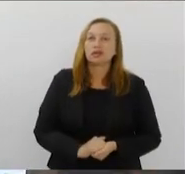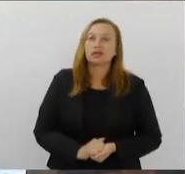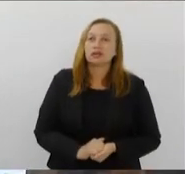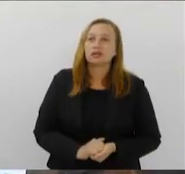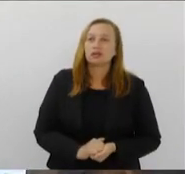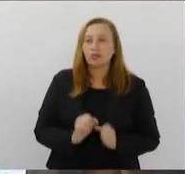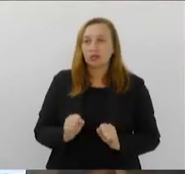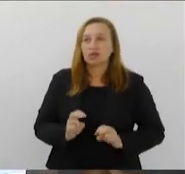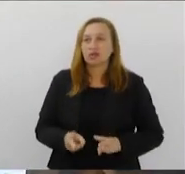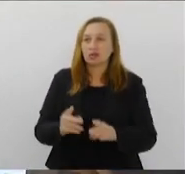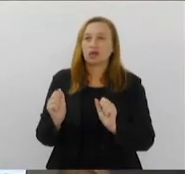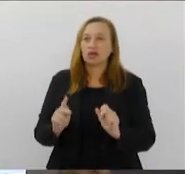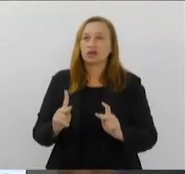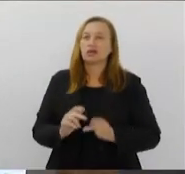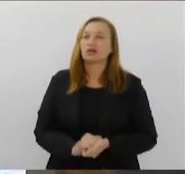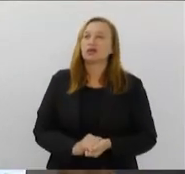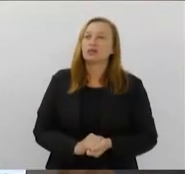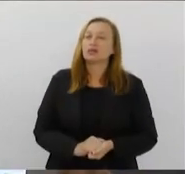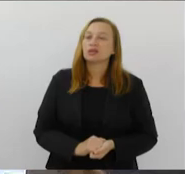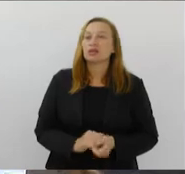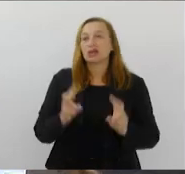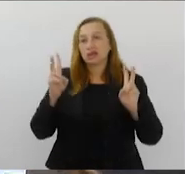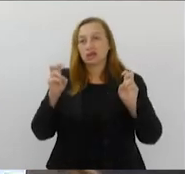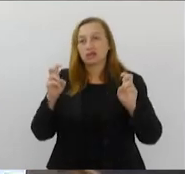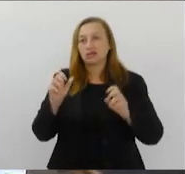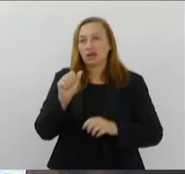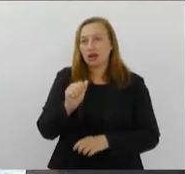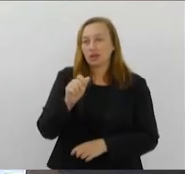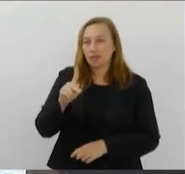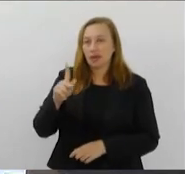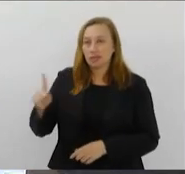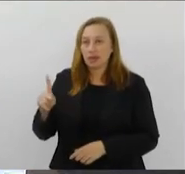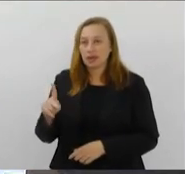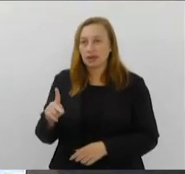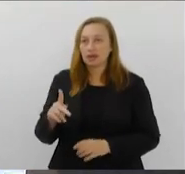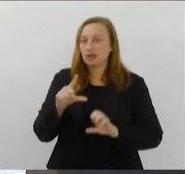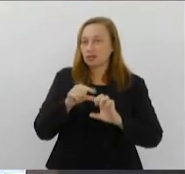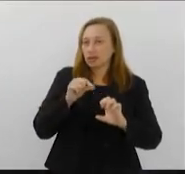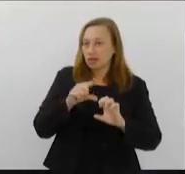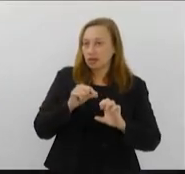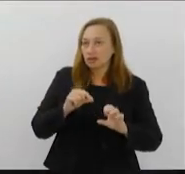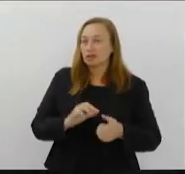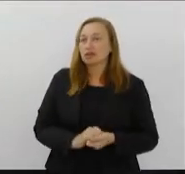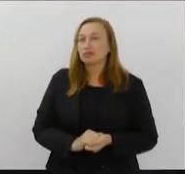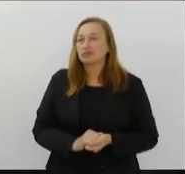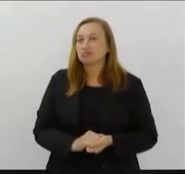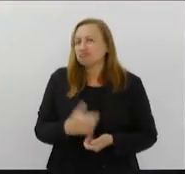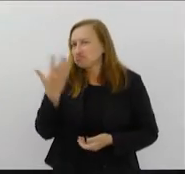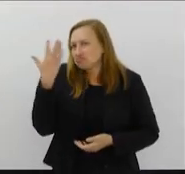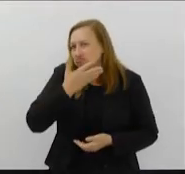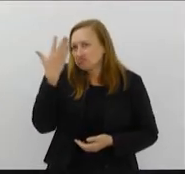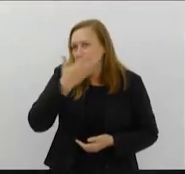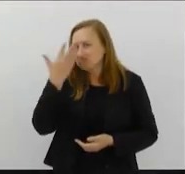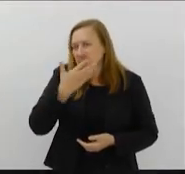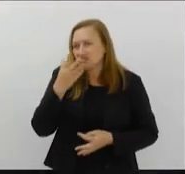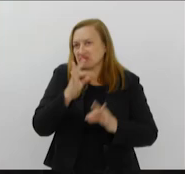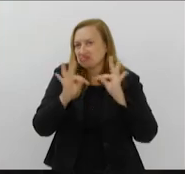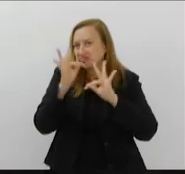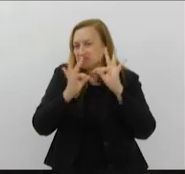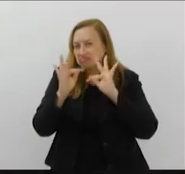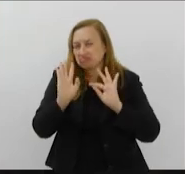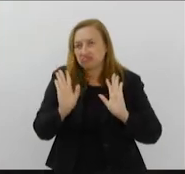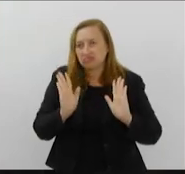Pode seguir? Então, assim, sobre essa questão de aplicativo para empregabilidade, né, eu não vejo nem como uma questão de tecnologia,